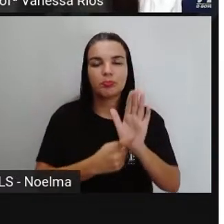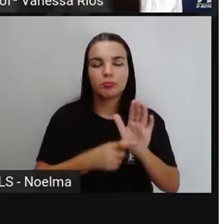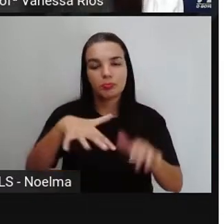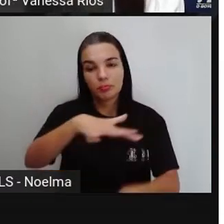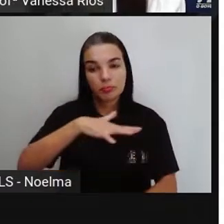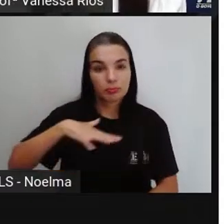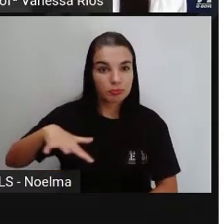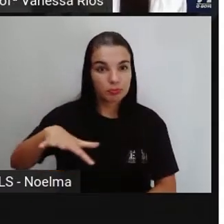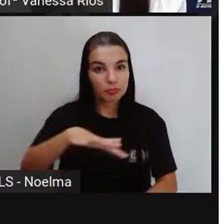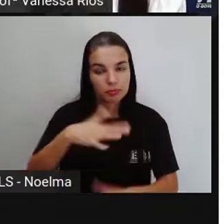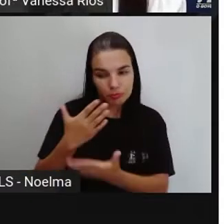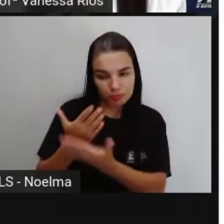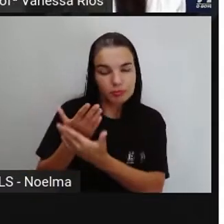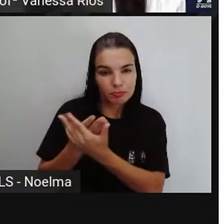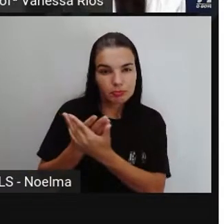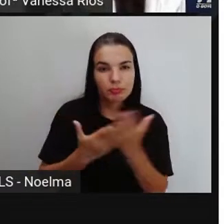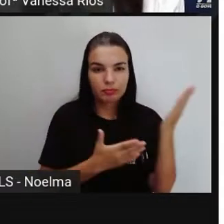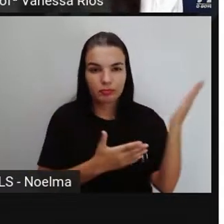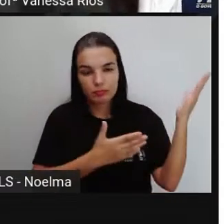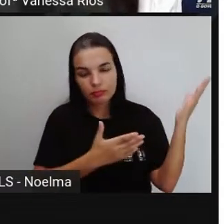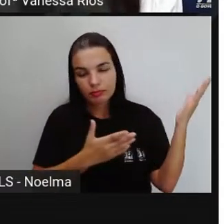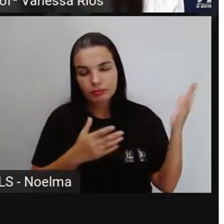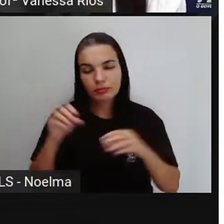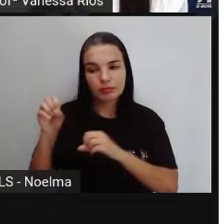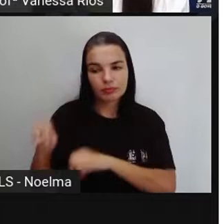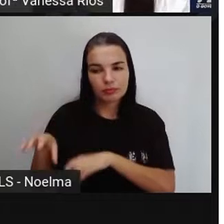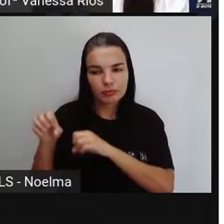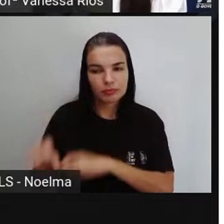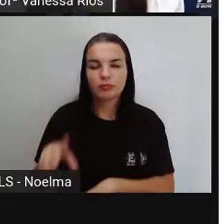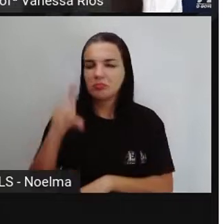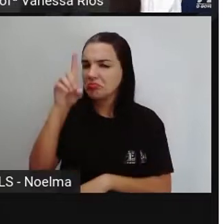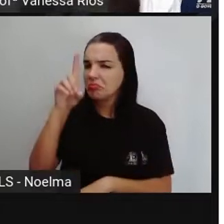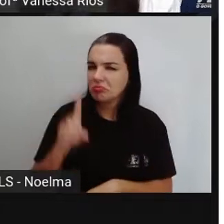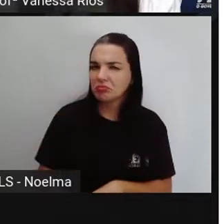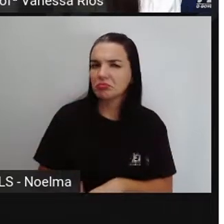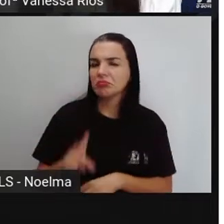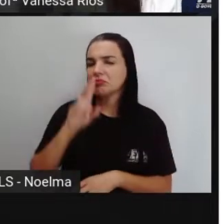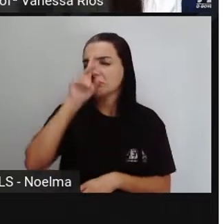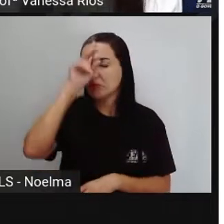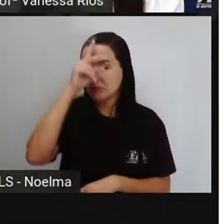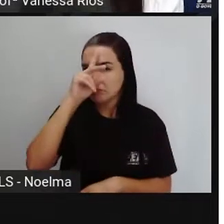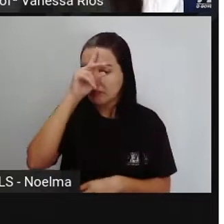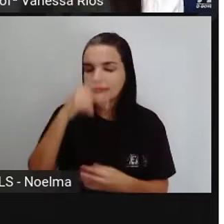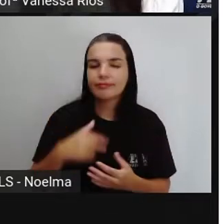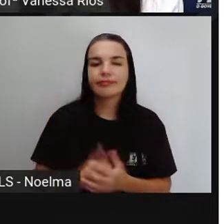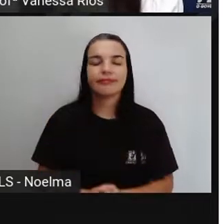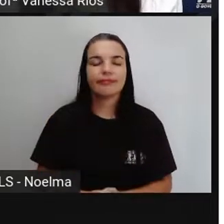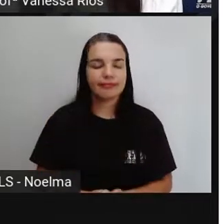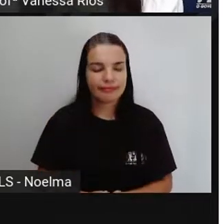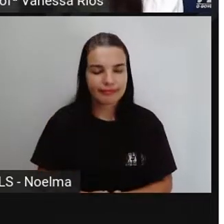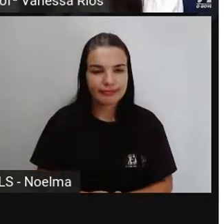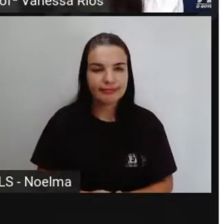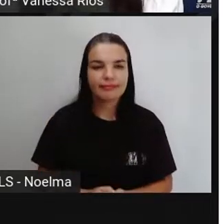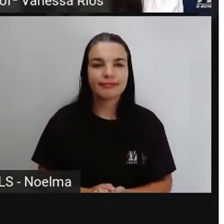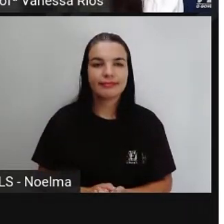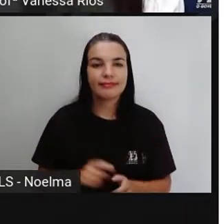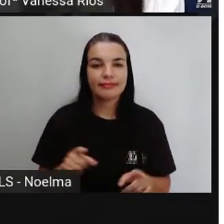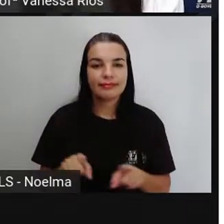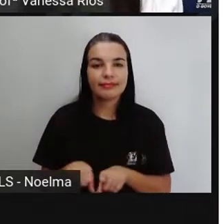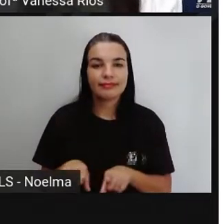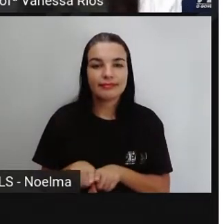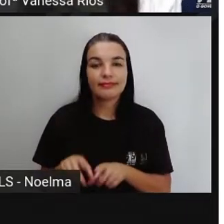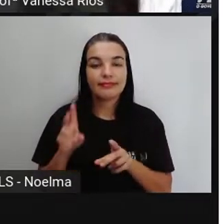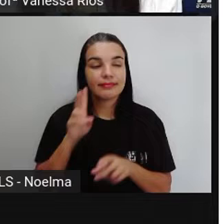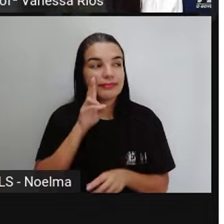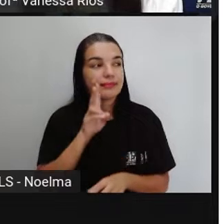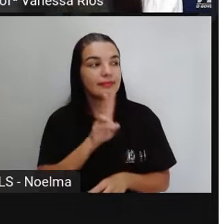áreas, né, de estudos aí, da educação, do direito, da história, e a gente vai observar que o baiano